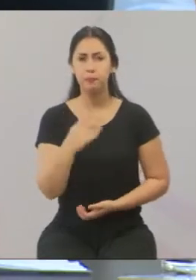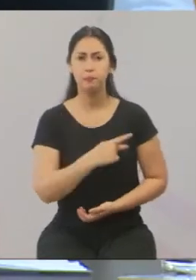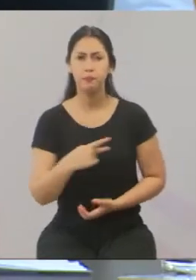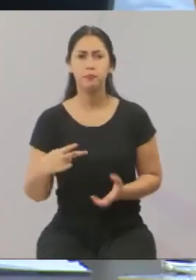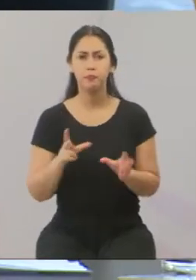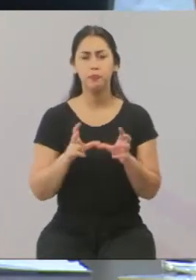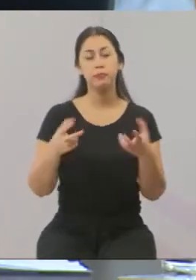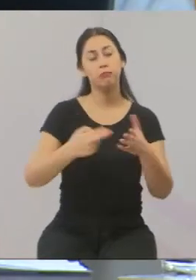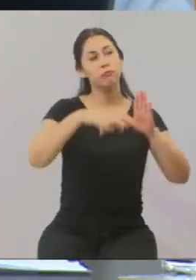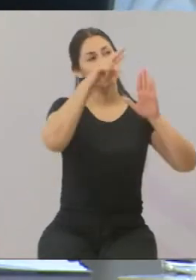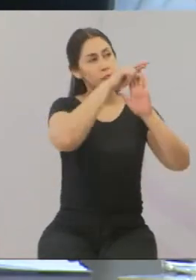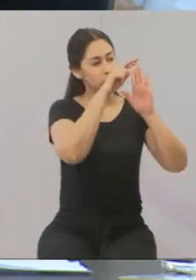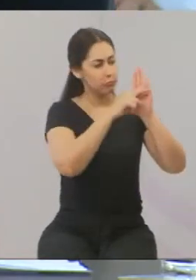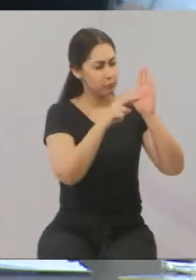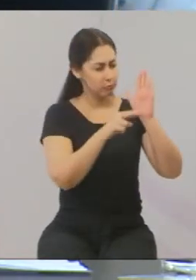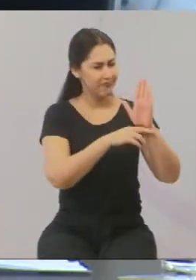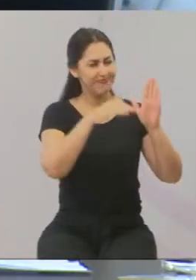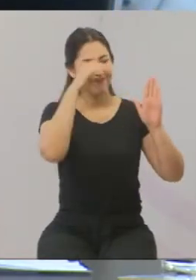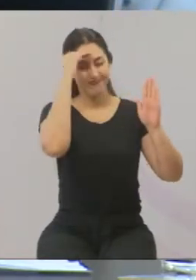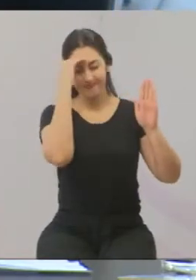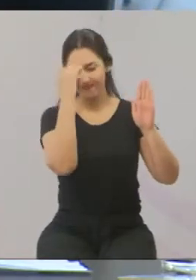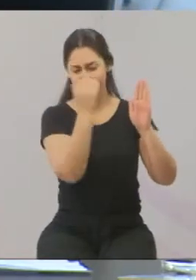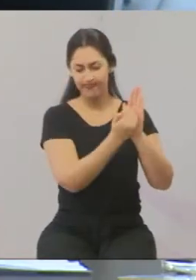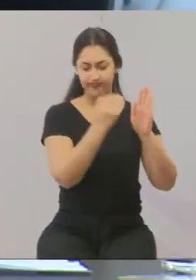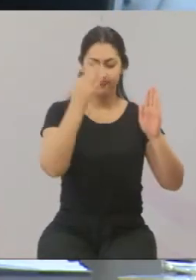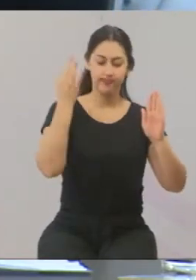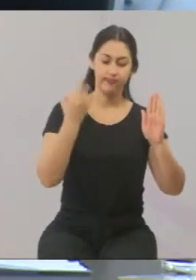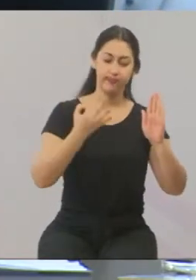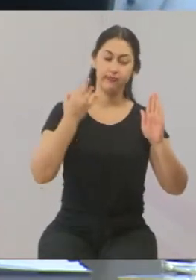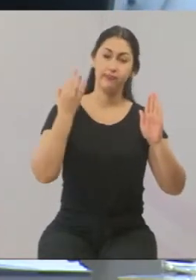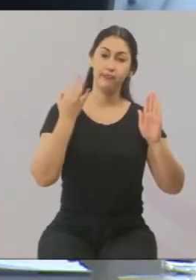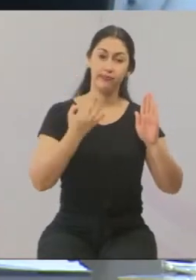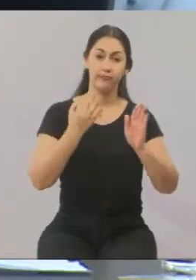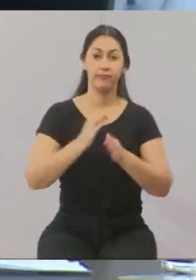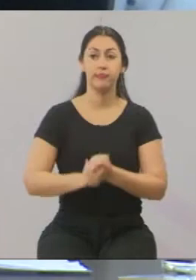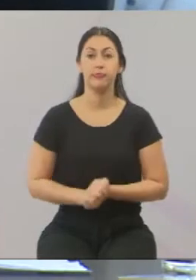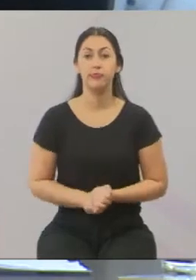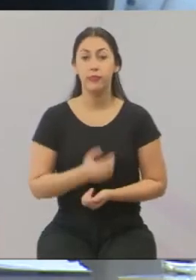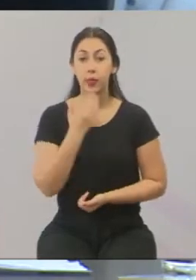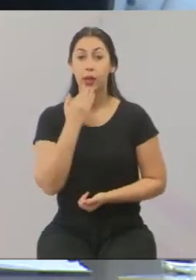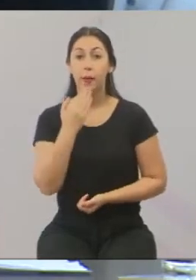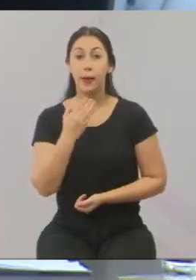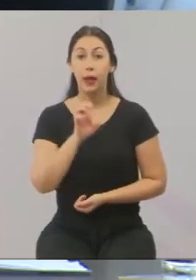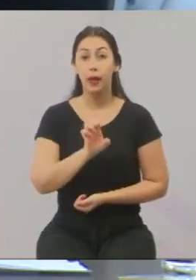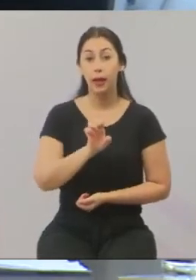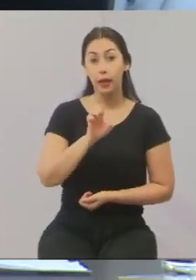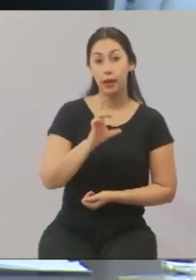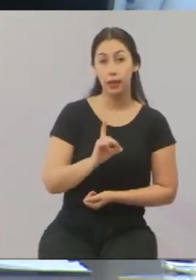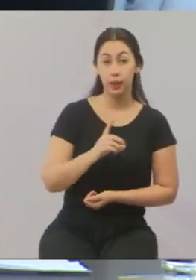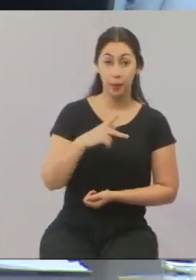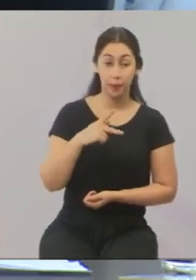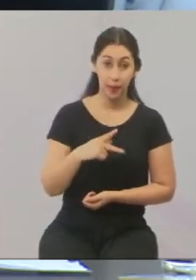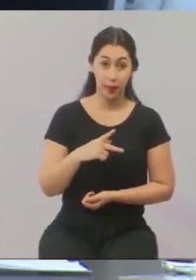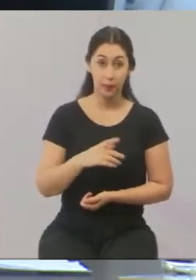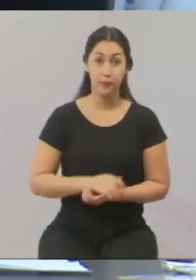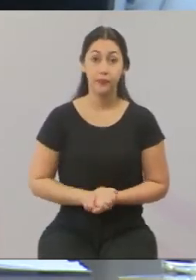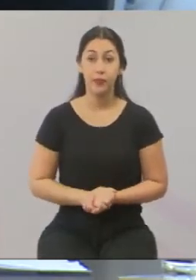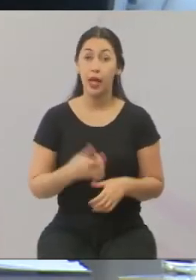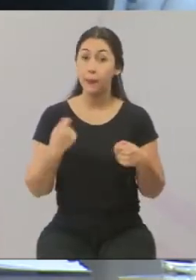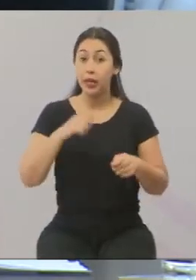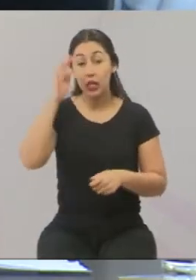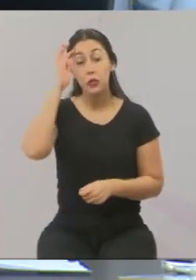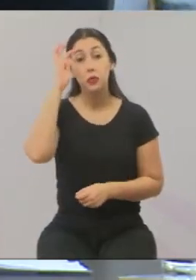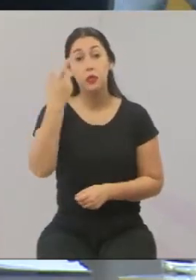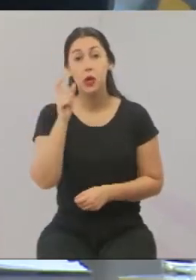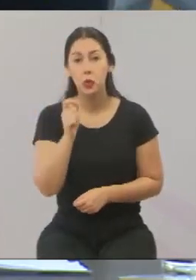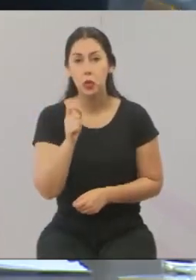desta Casa, ouvido e aprovado pela Igreja Plenário, cumpridas as formalidades regimentais, seja oficiado a IDP, solicitando providências referentes à